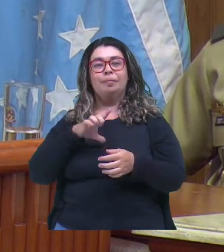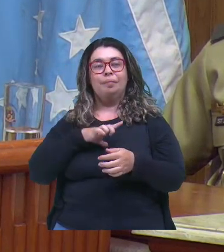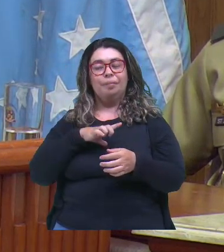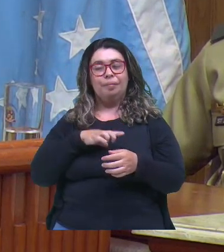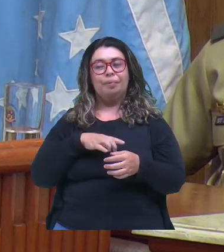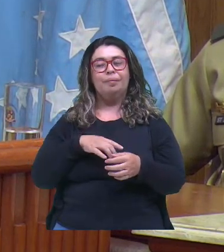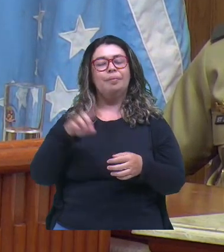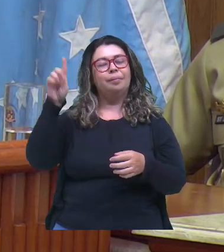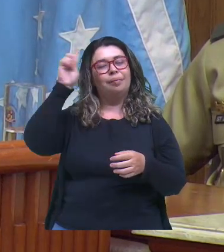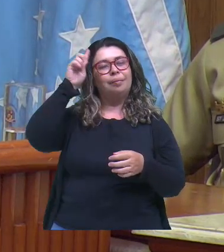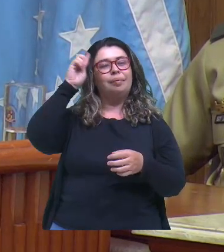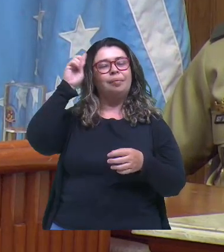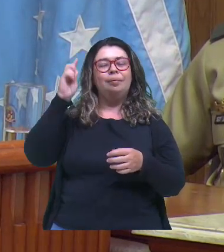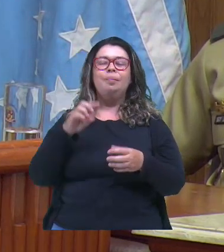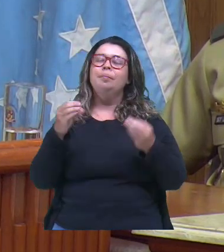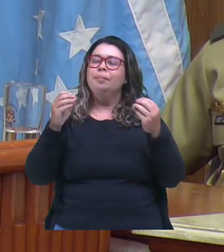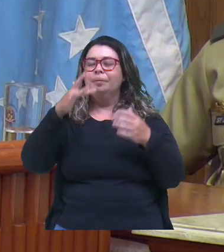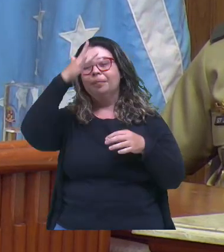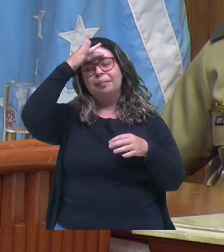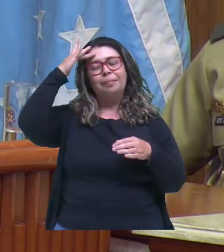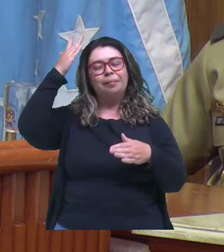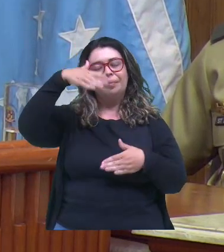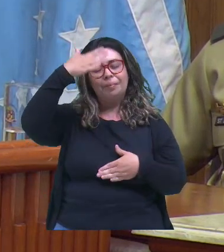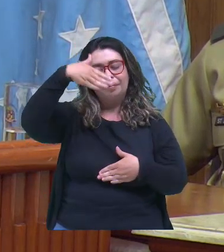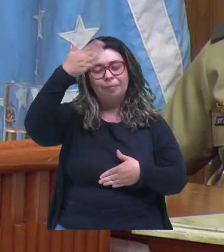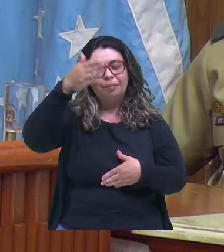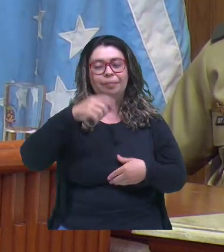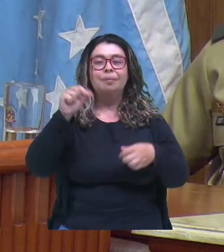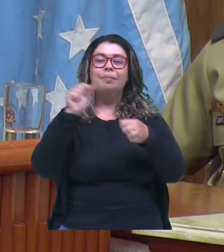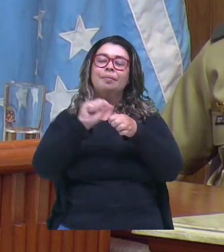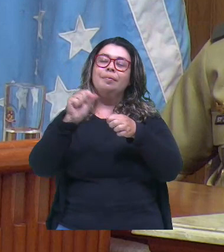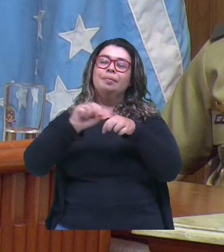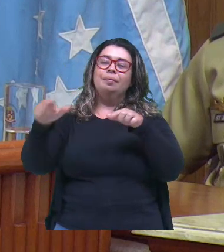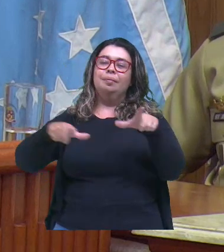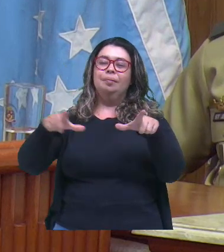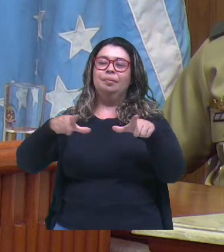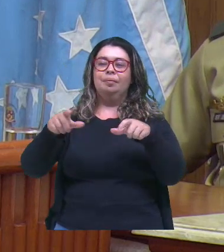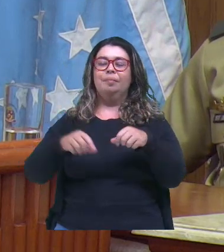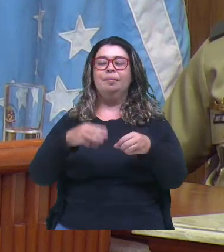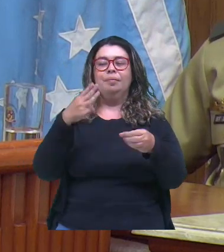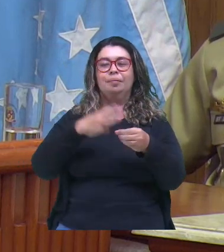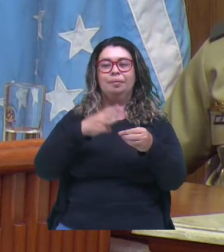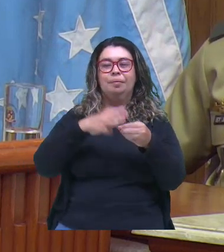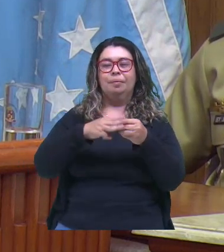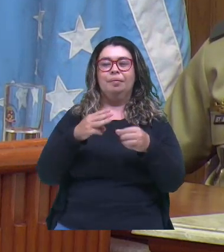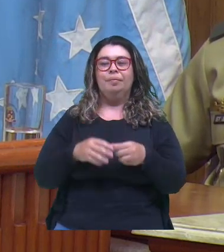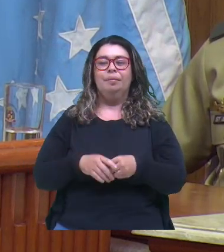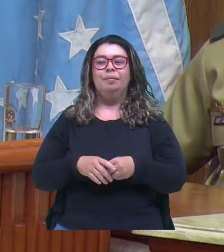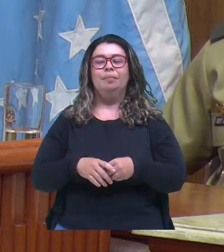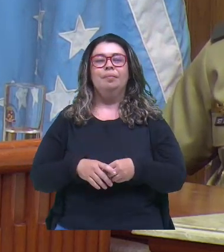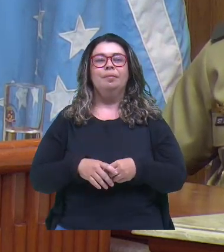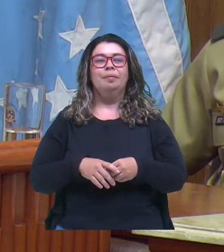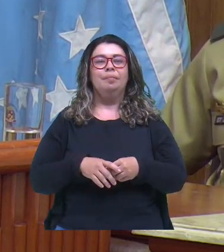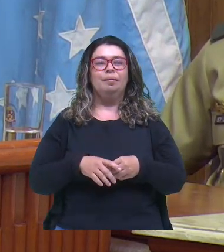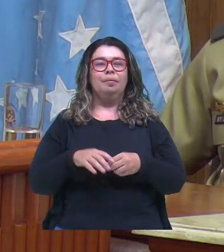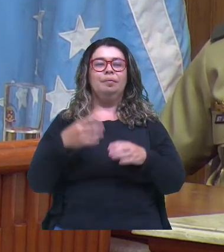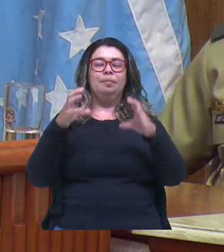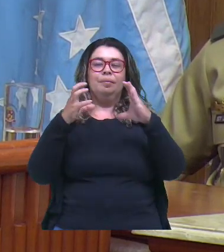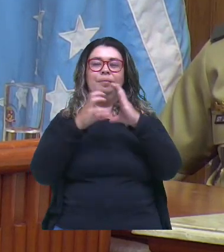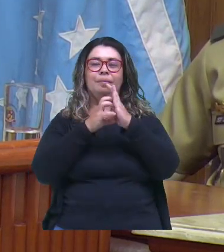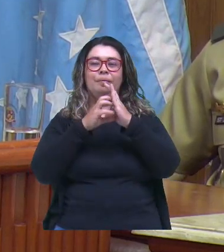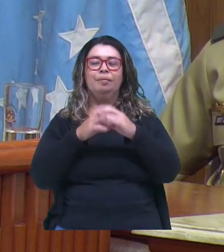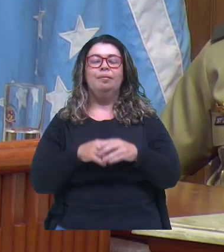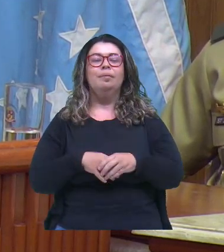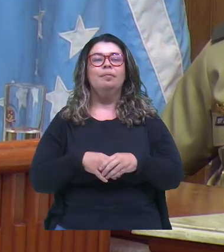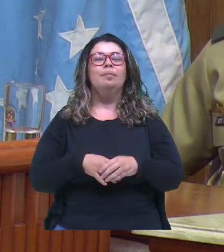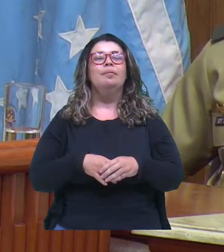homenageados diversos setores da sociedade que cumpriram o seu trabalho no nosso município, prestaram trabalhos relevantes para a sociedade, e é